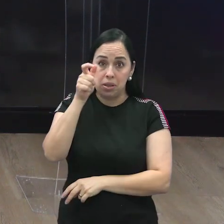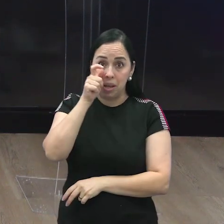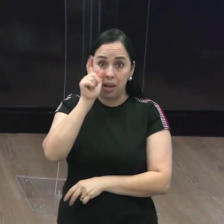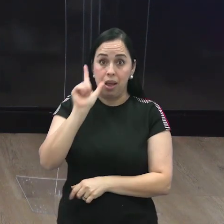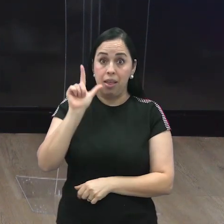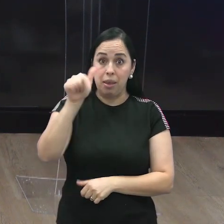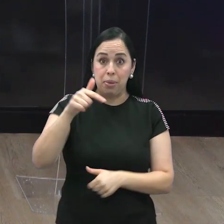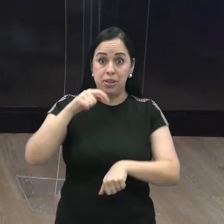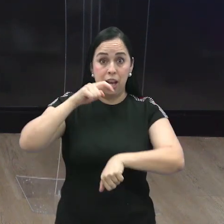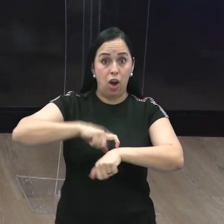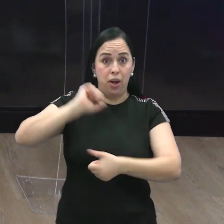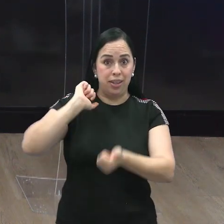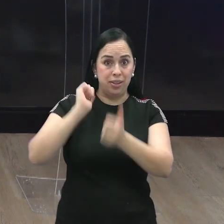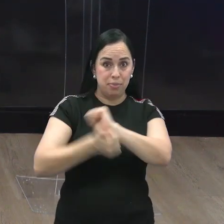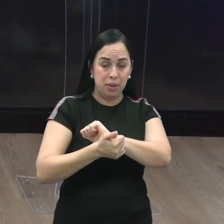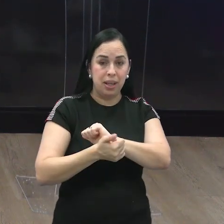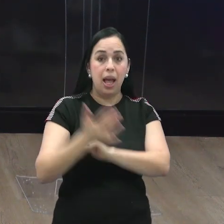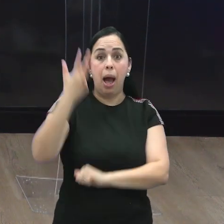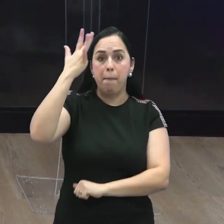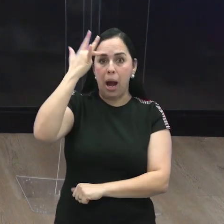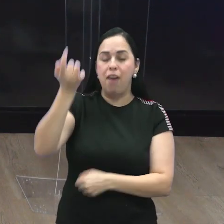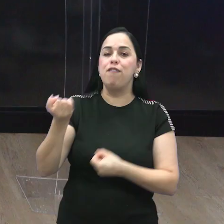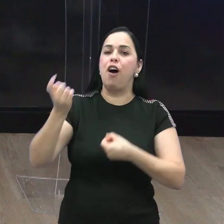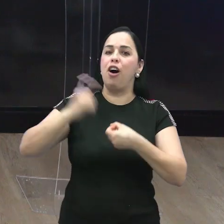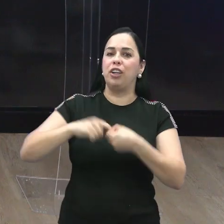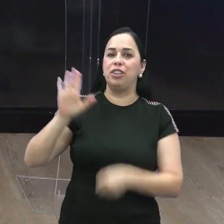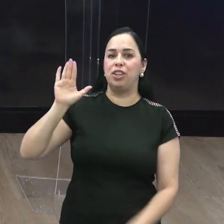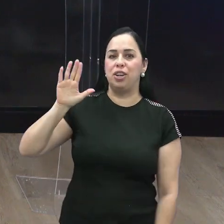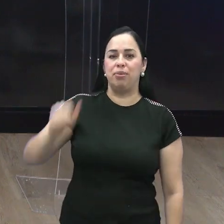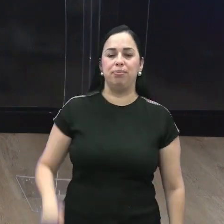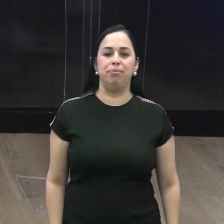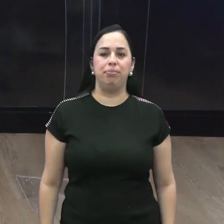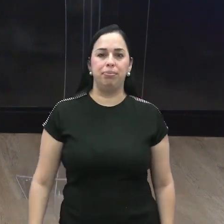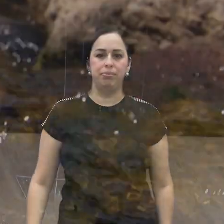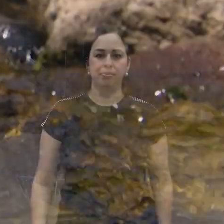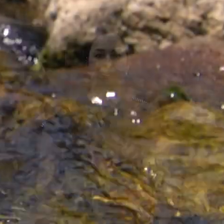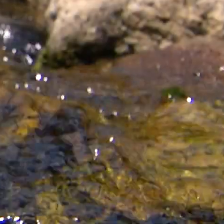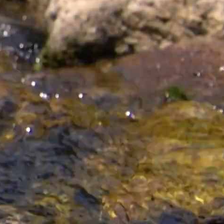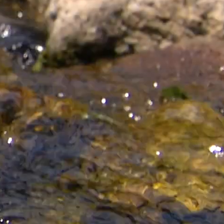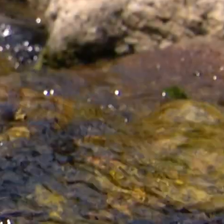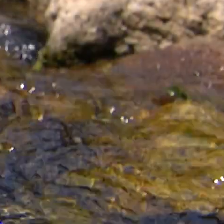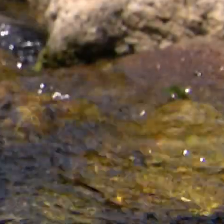Continue com a gente. Na sequência tem Hora do Esporte. Amanhã estaremos de volta. Até lá!